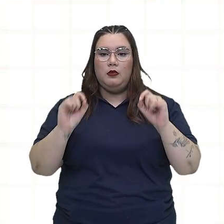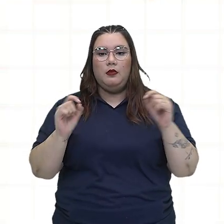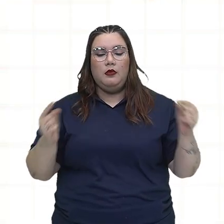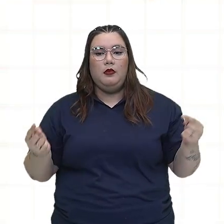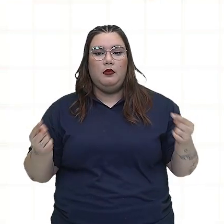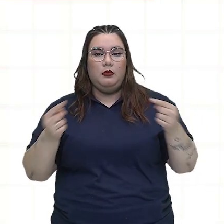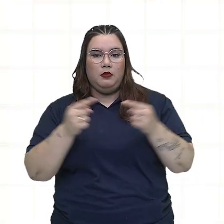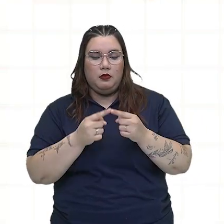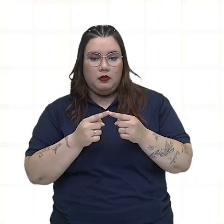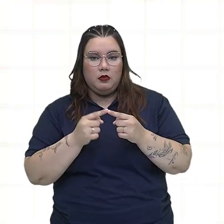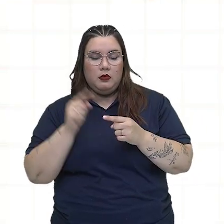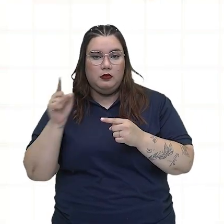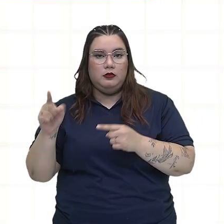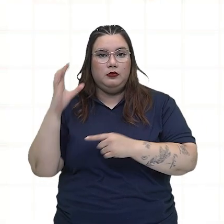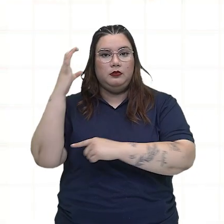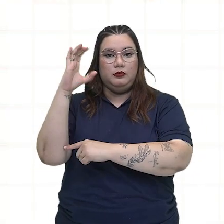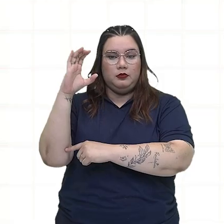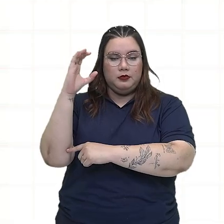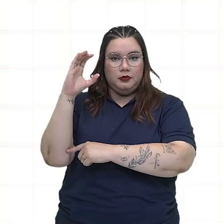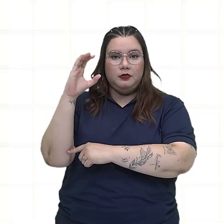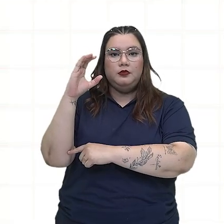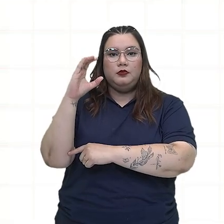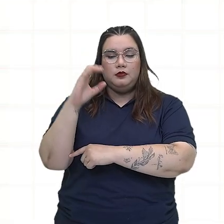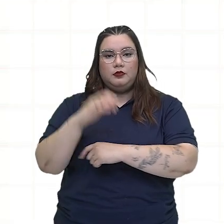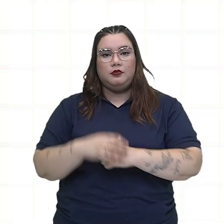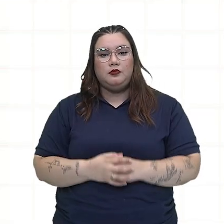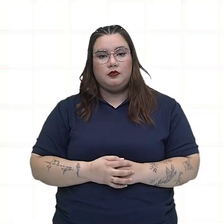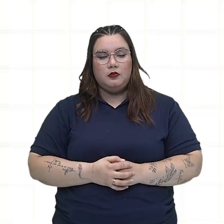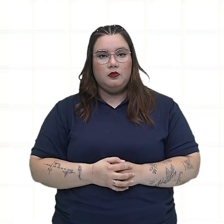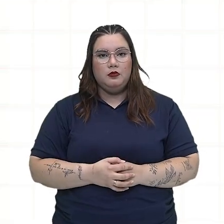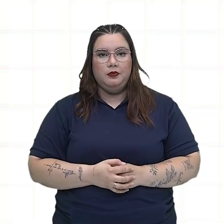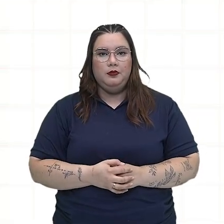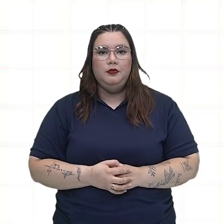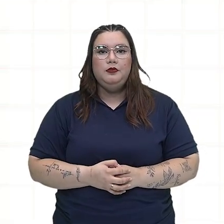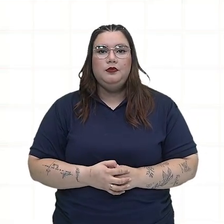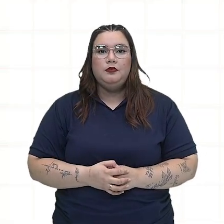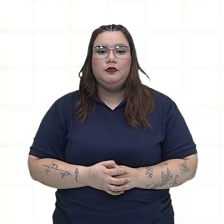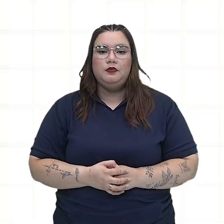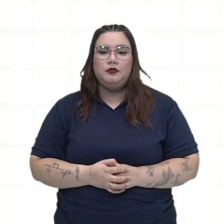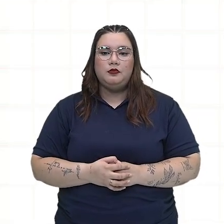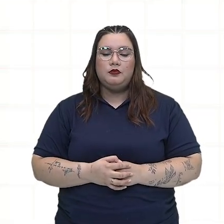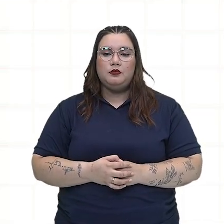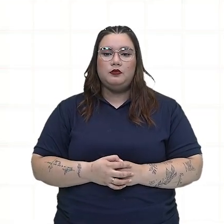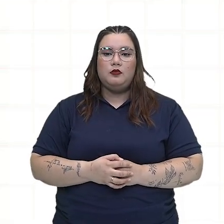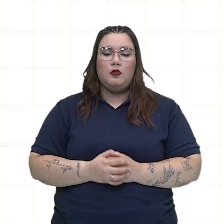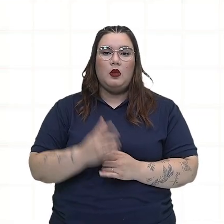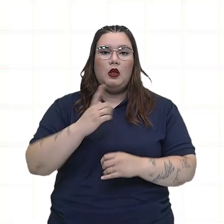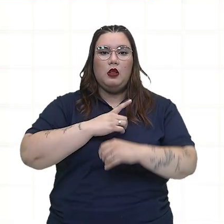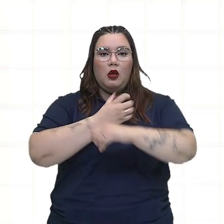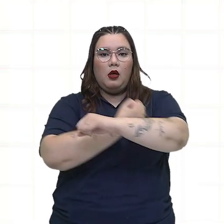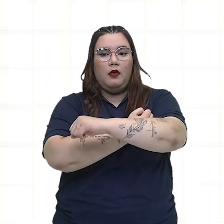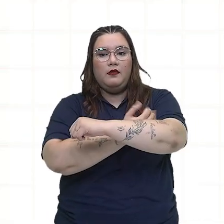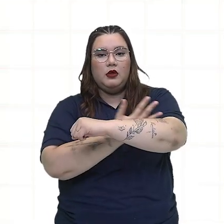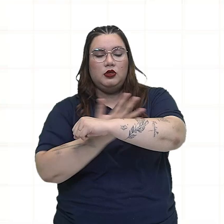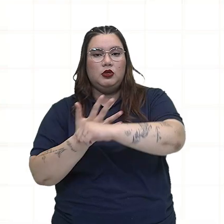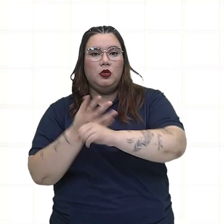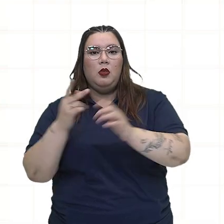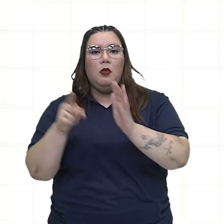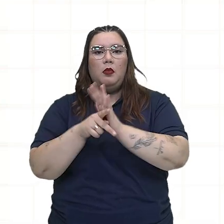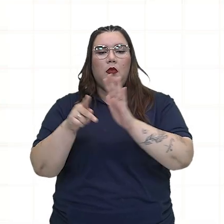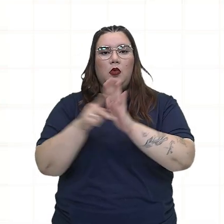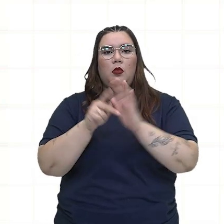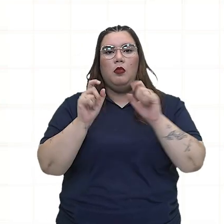Nordeste, associado ao clima zona equatorial, a presença da vegetação